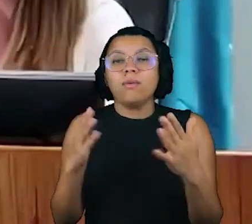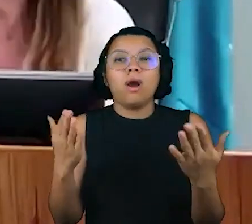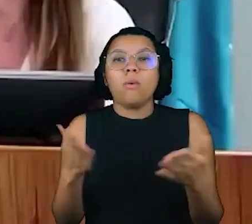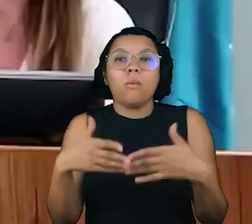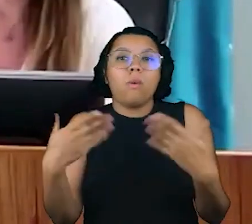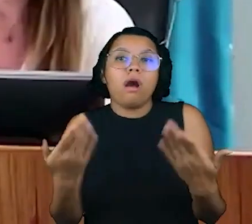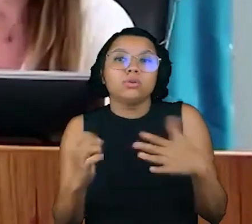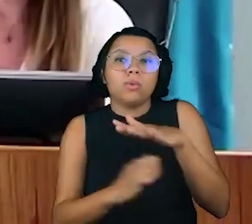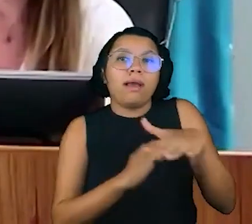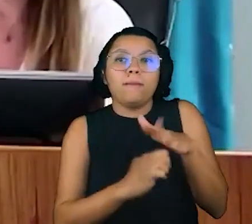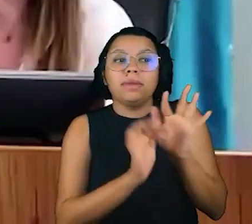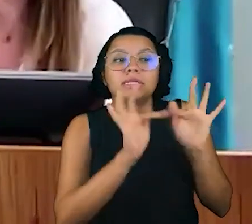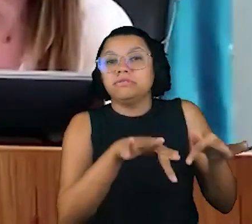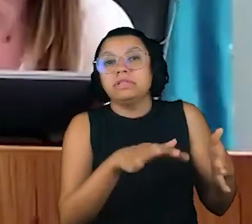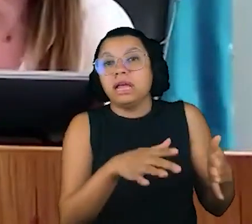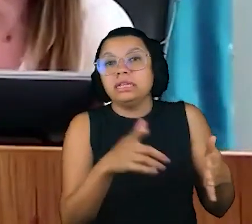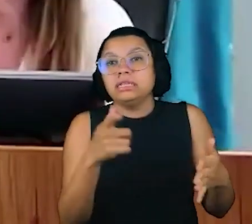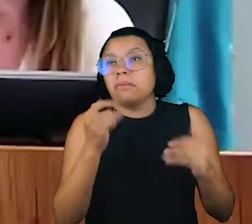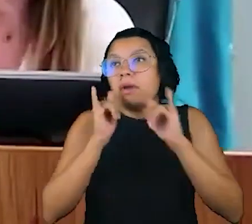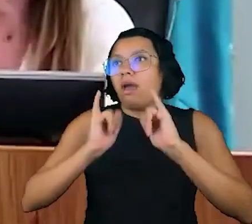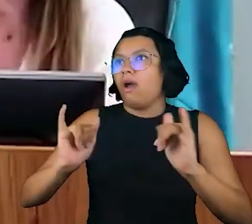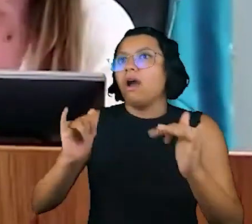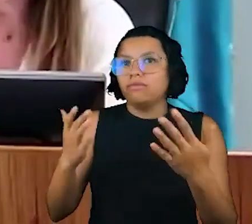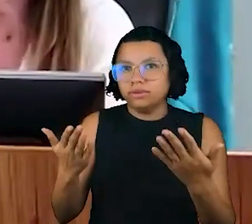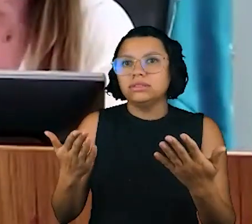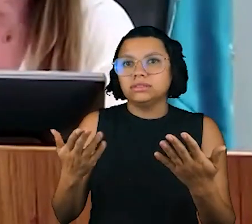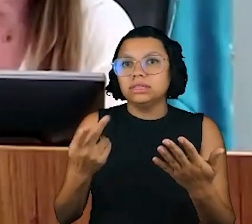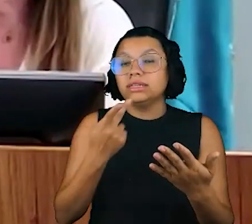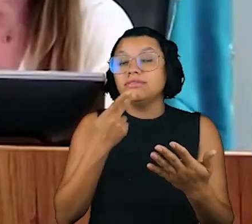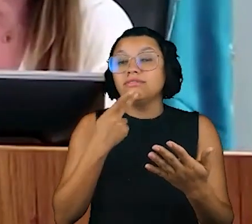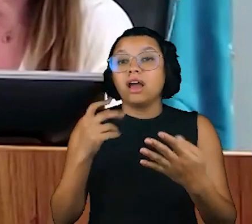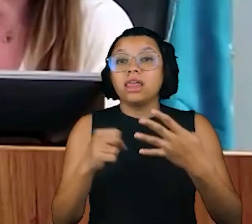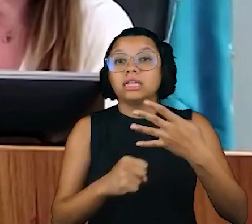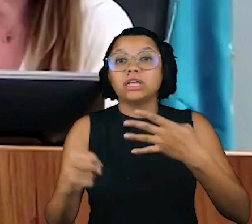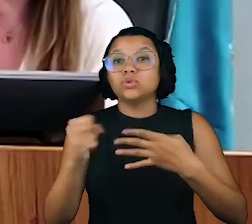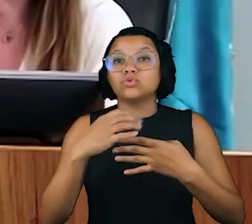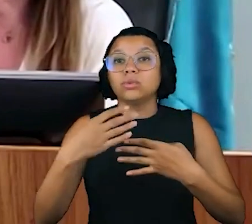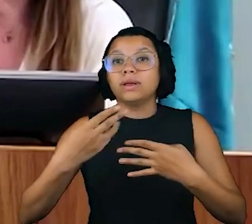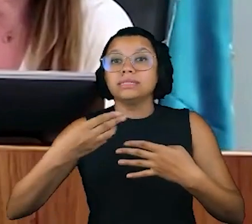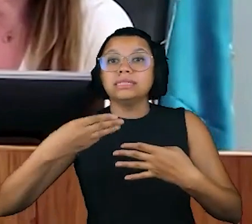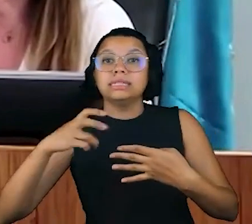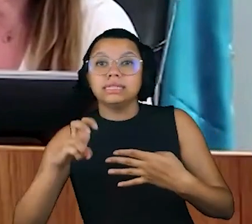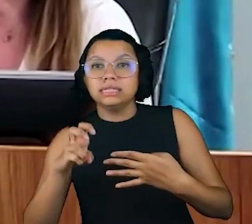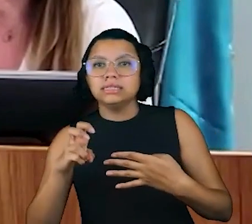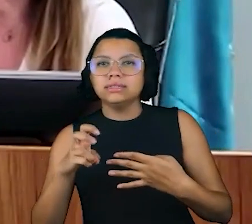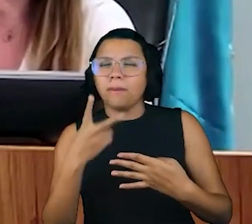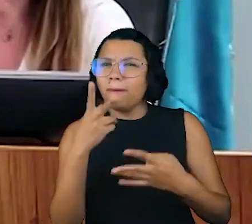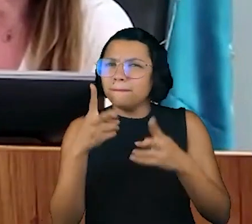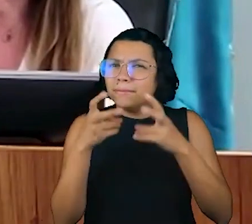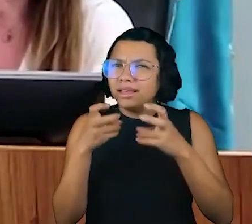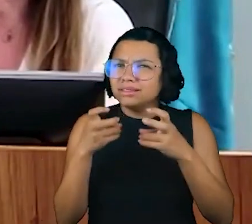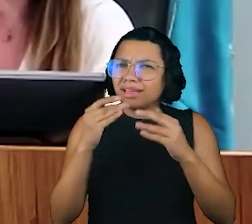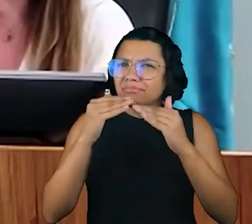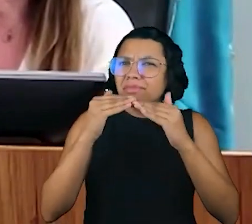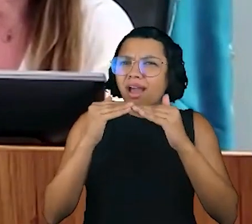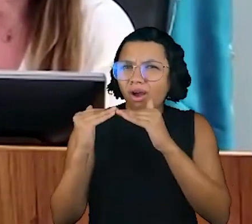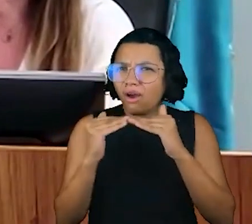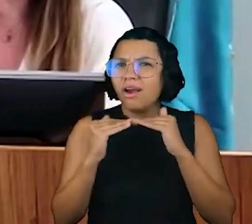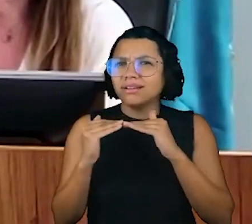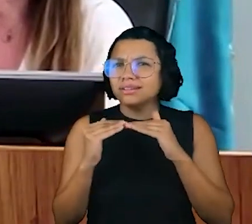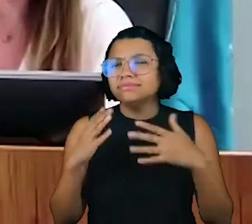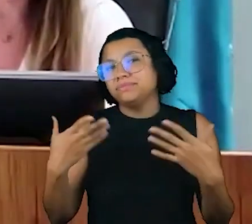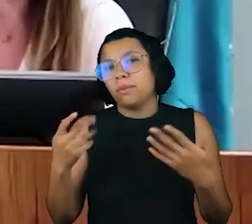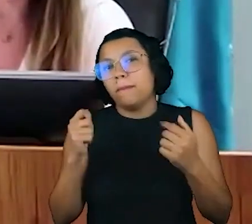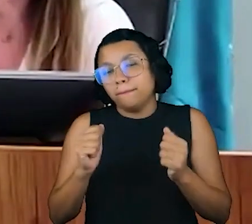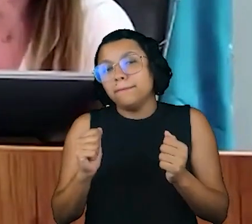ninguém, que vem estampado na súmula 435. Percebem a questão da coerência? Agora, nós podemos, evidentemente,